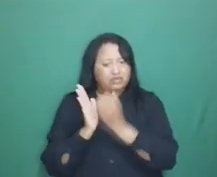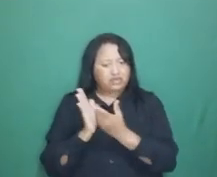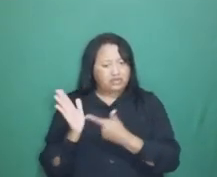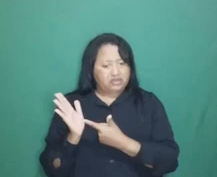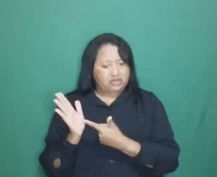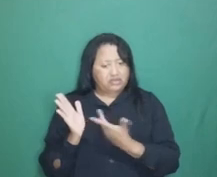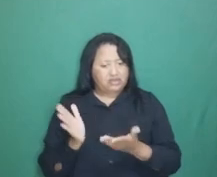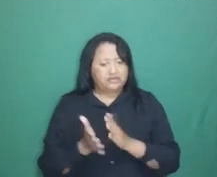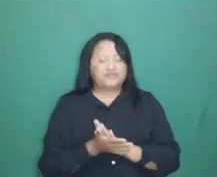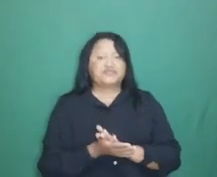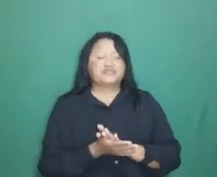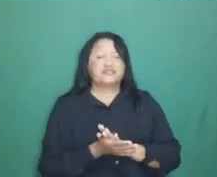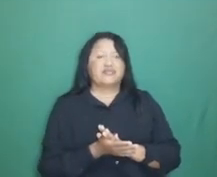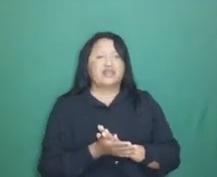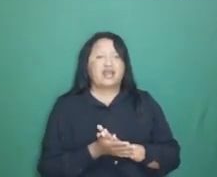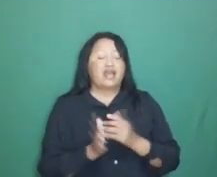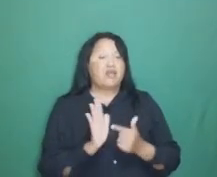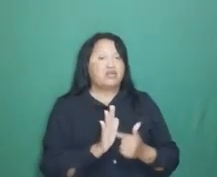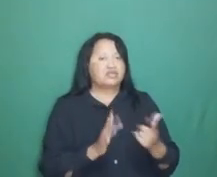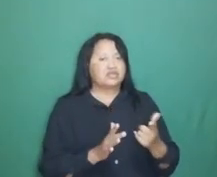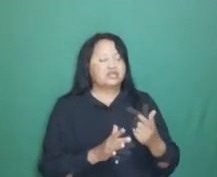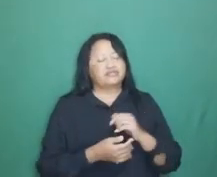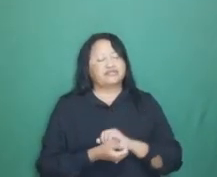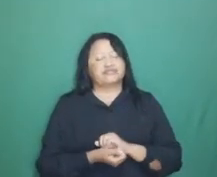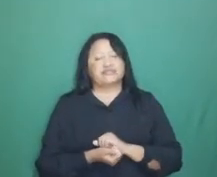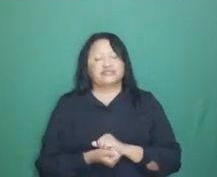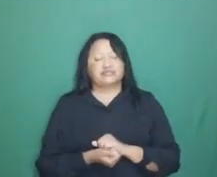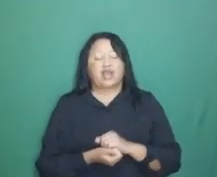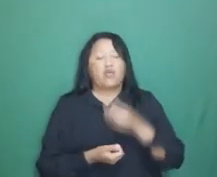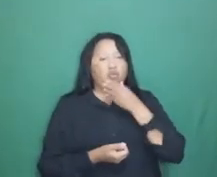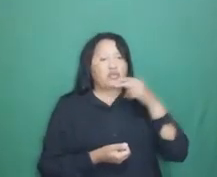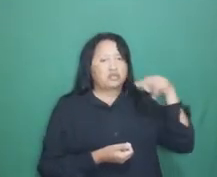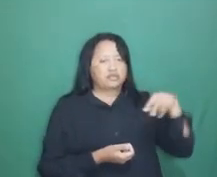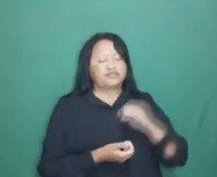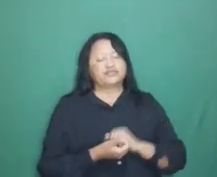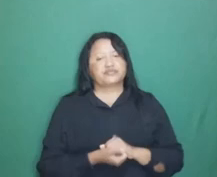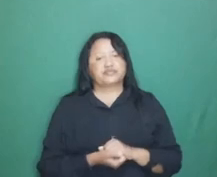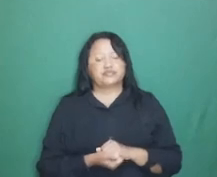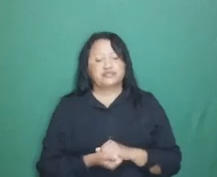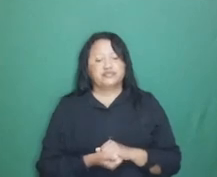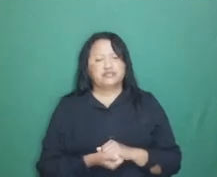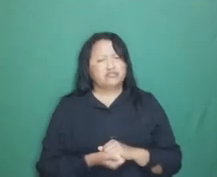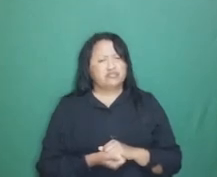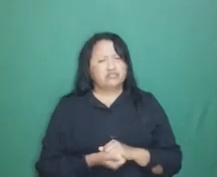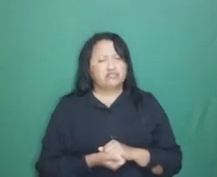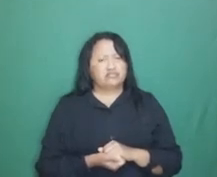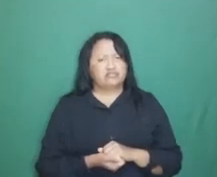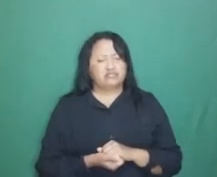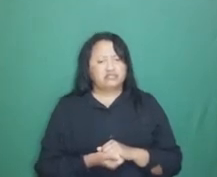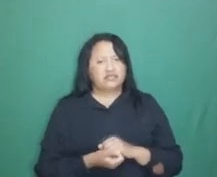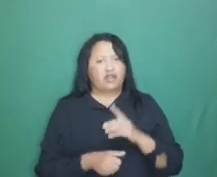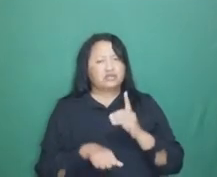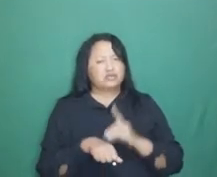você vê currículo na mão e ele diz assim esse senhor está em pé um doutorado em física